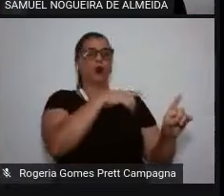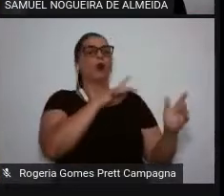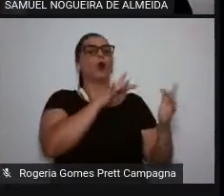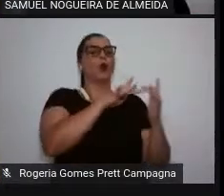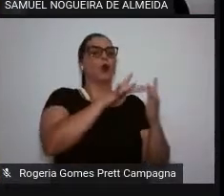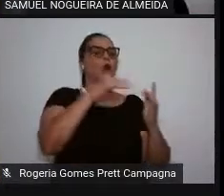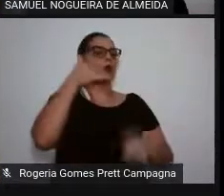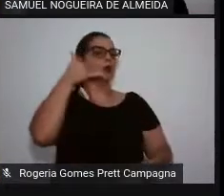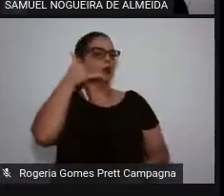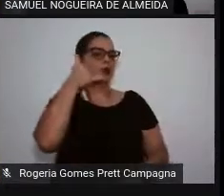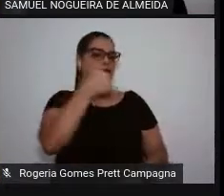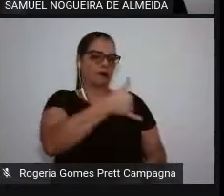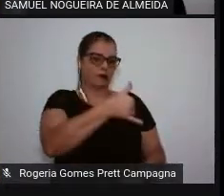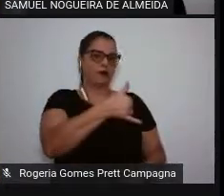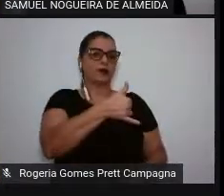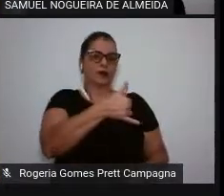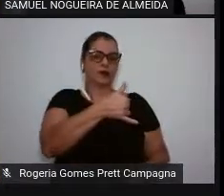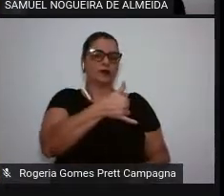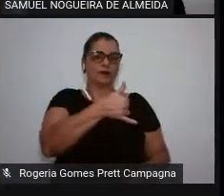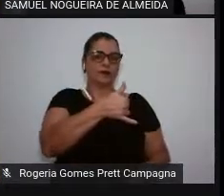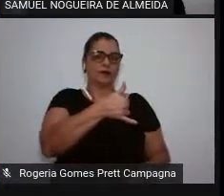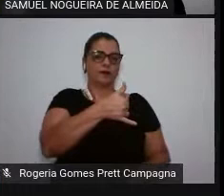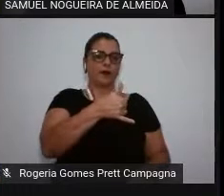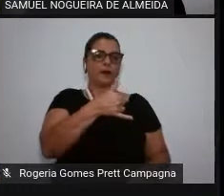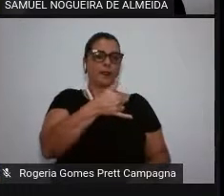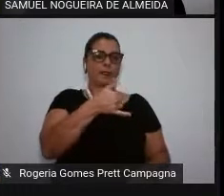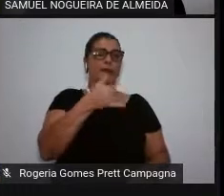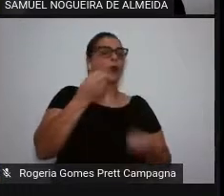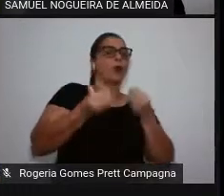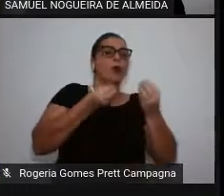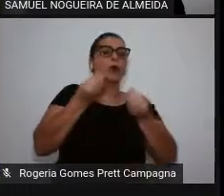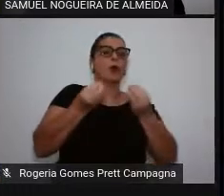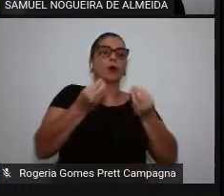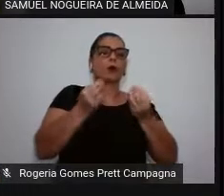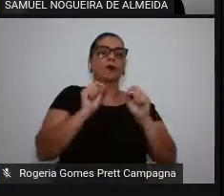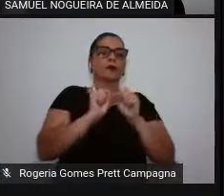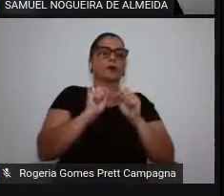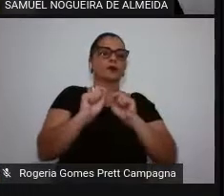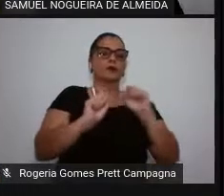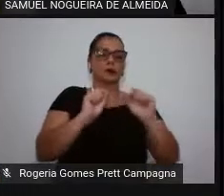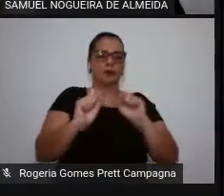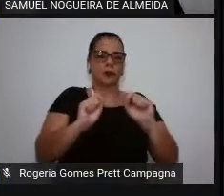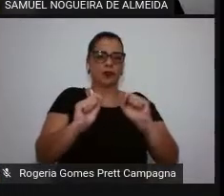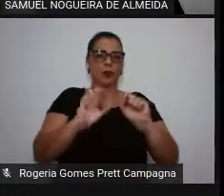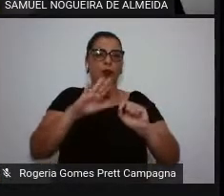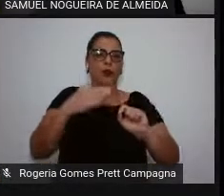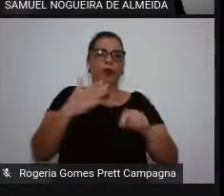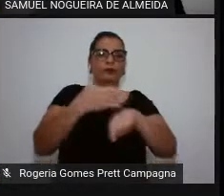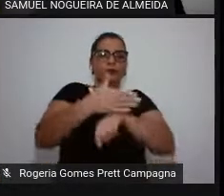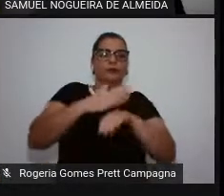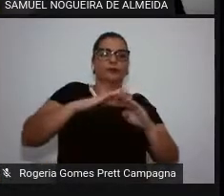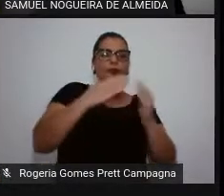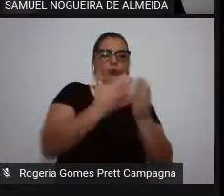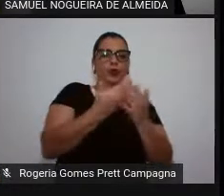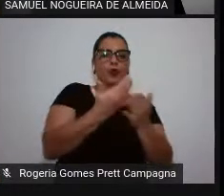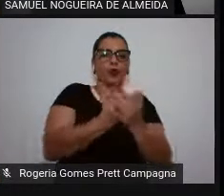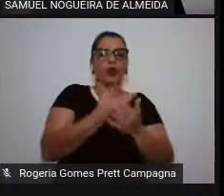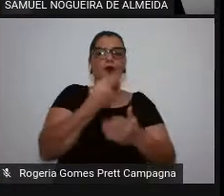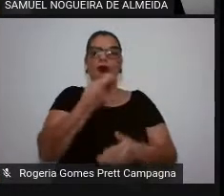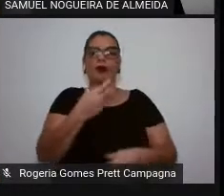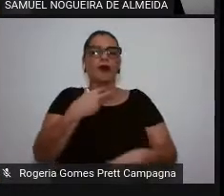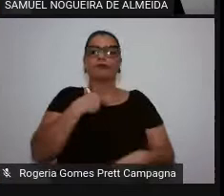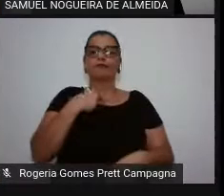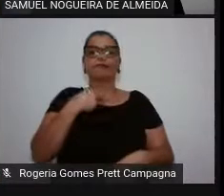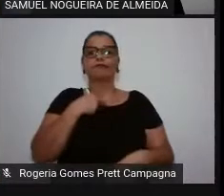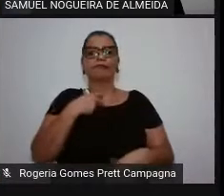telefone, ele ouve a voz, aí ele ouve qual é a solução que eu tenho. Então quando ele for na escola e falar assim, eu não consigo ir na casa do primo,